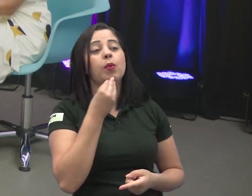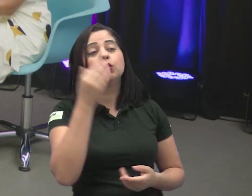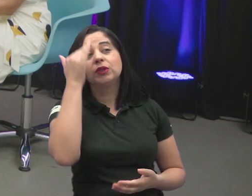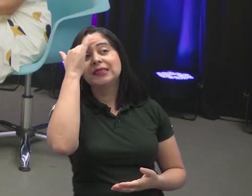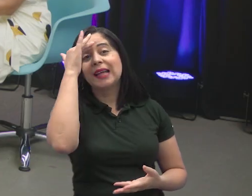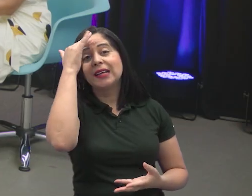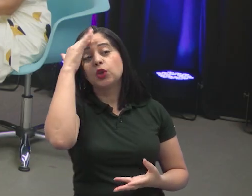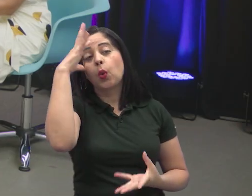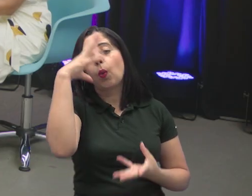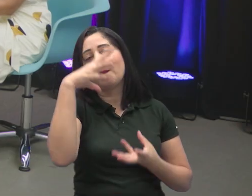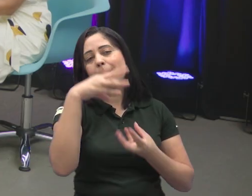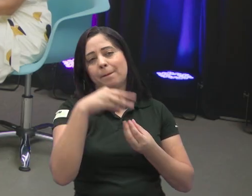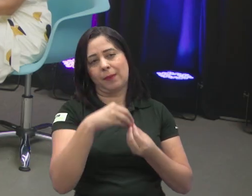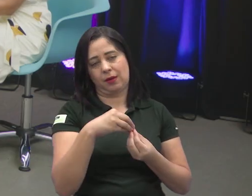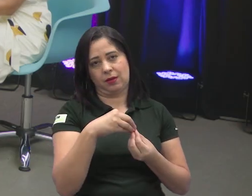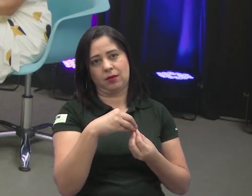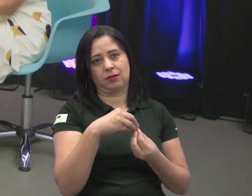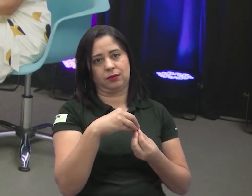entender melhor.